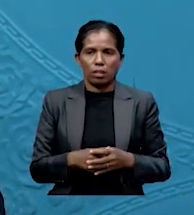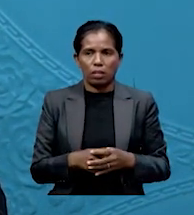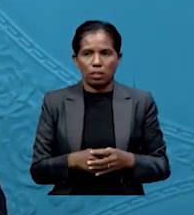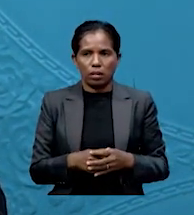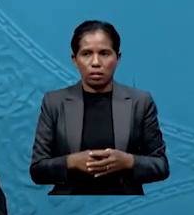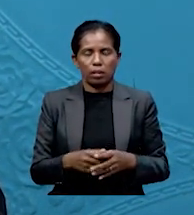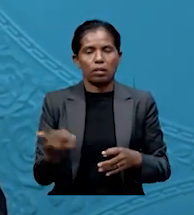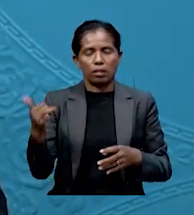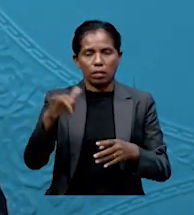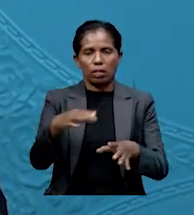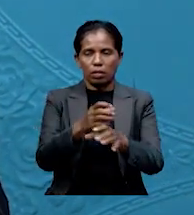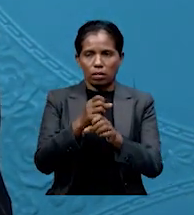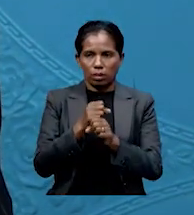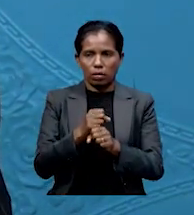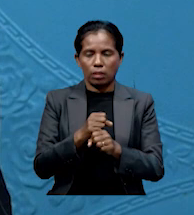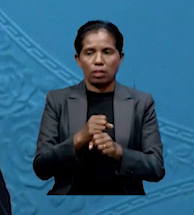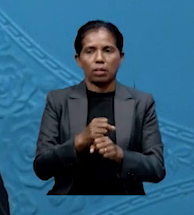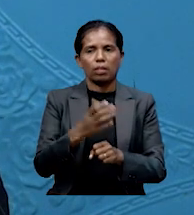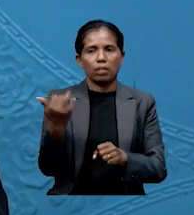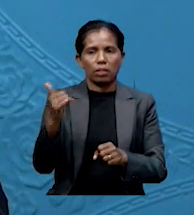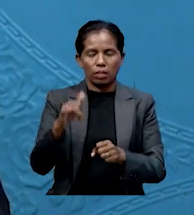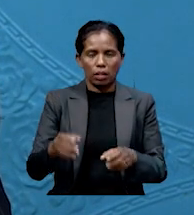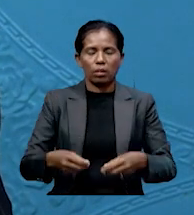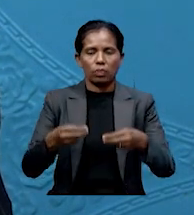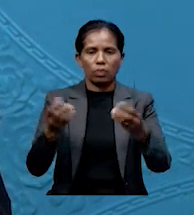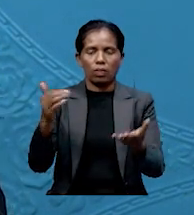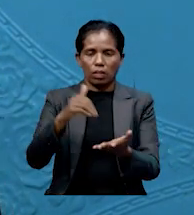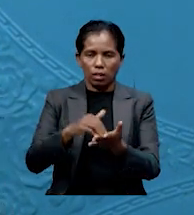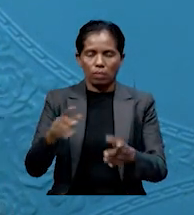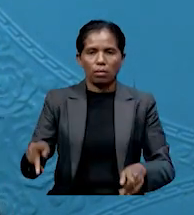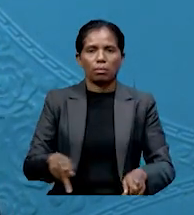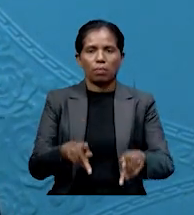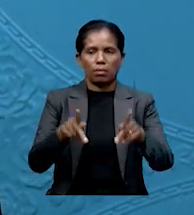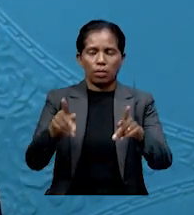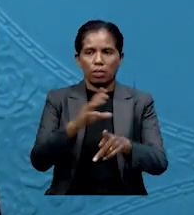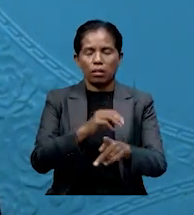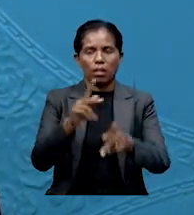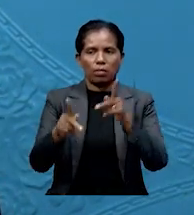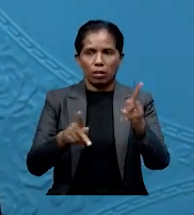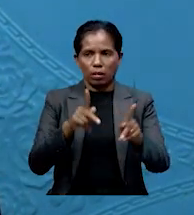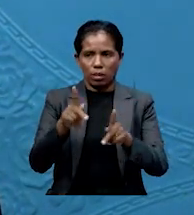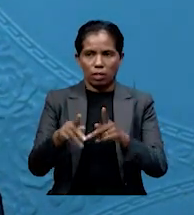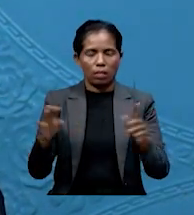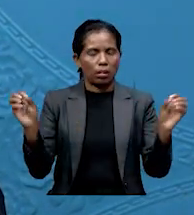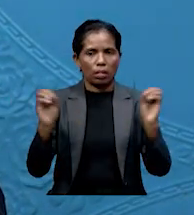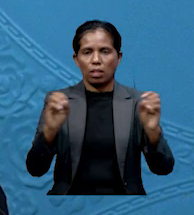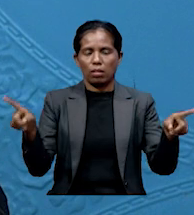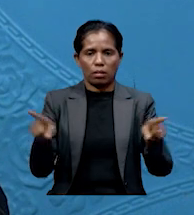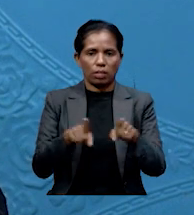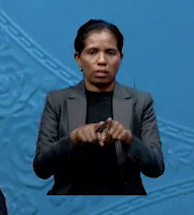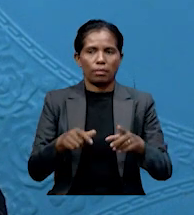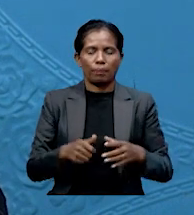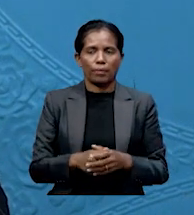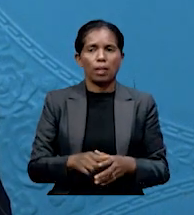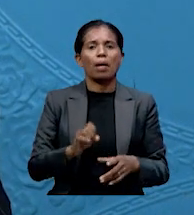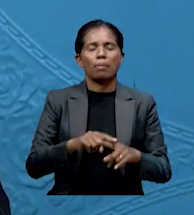boat nebe sire simo, ou boat nebe sire presta fila fale ba público, fo fila fale ba povo, né? Lai balanço. Mas